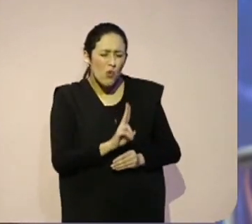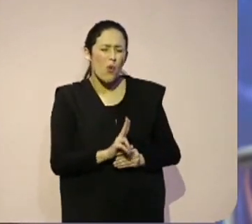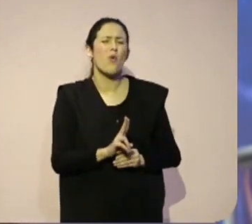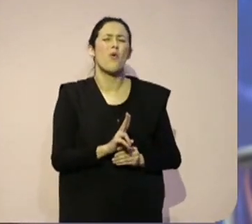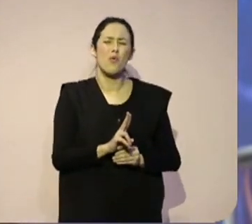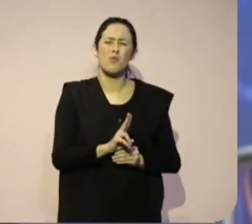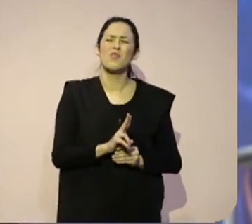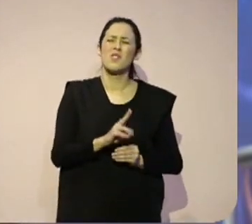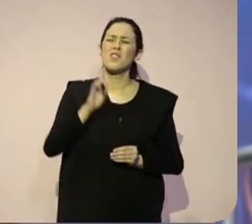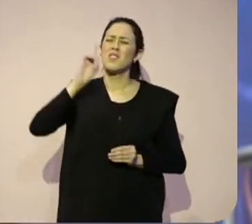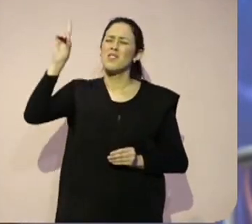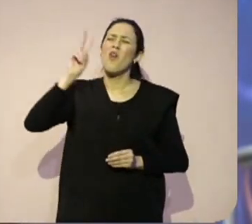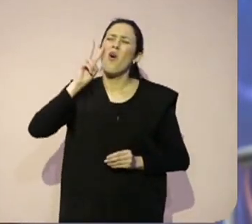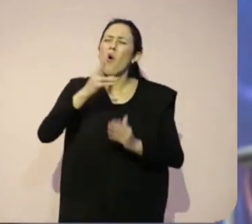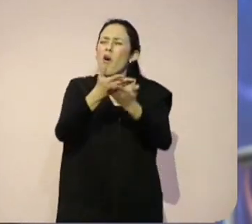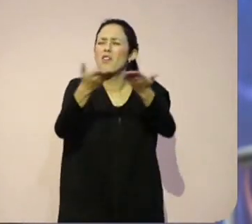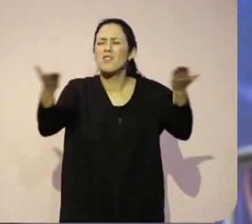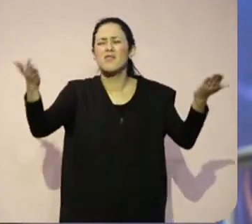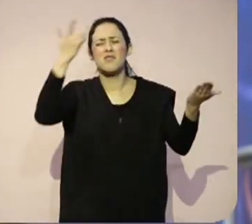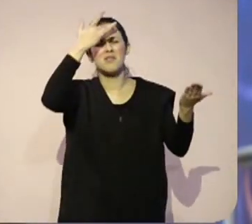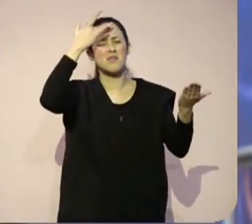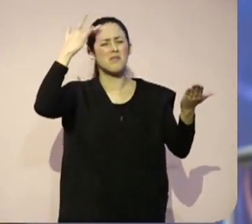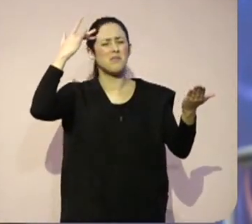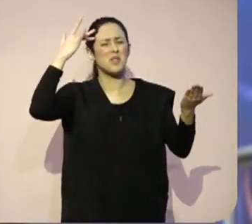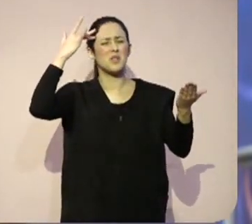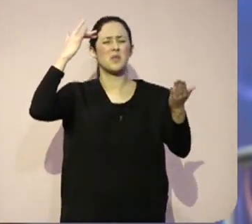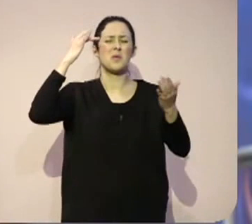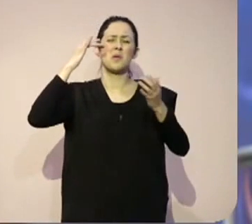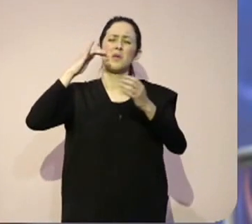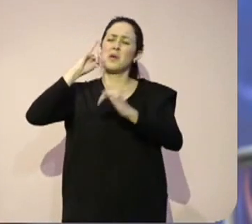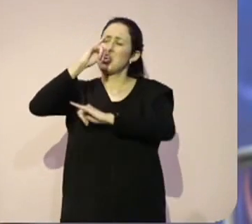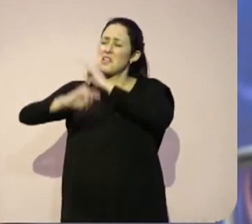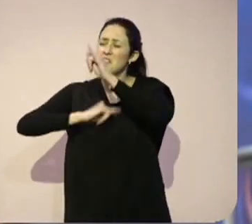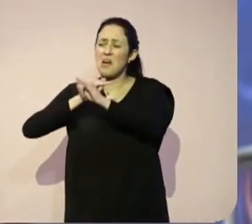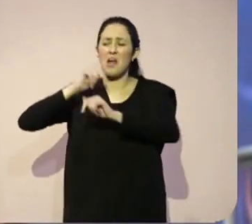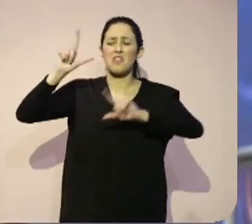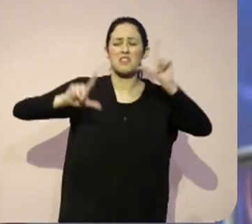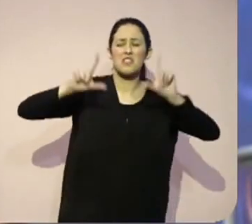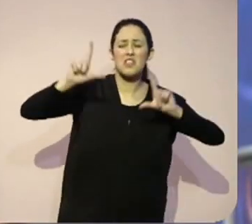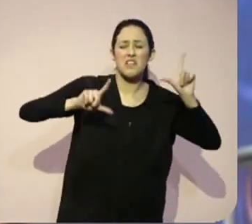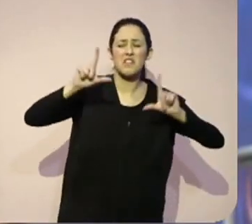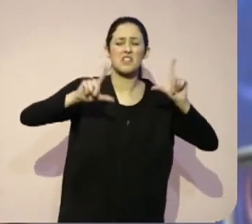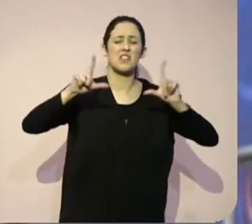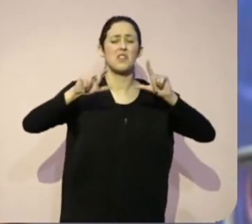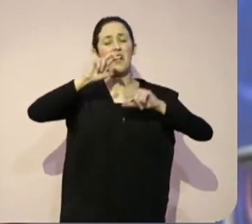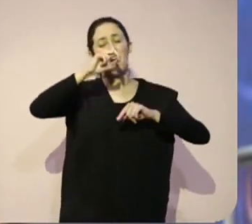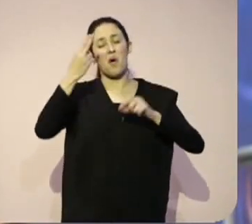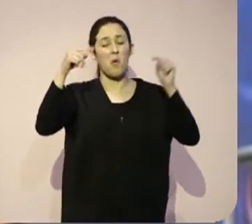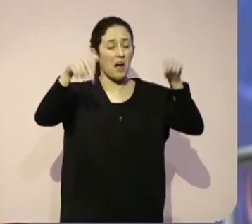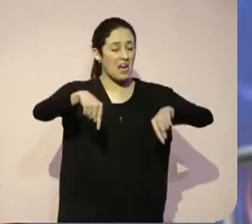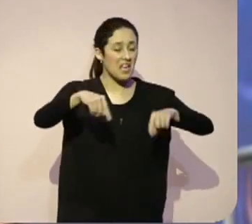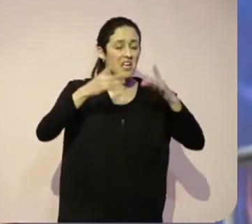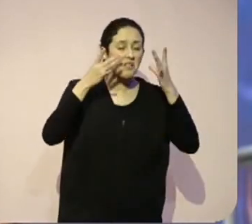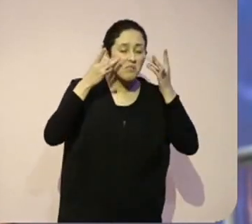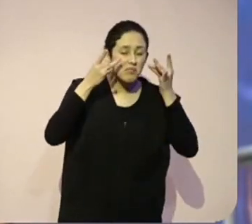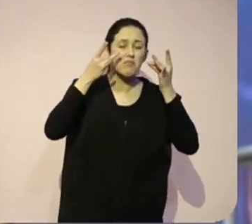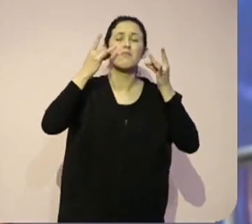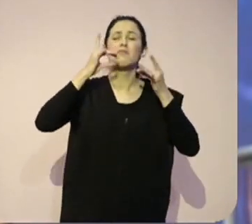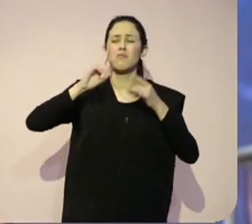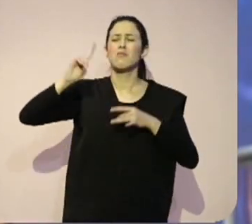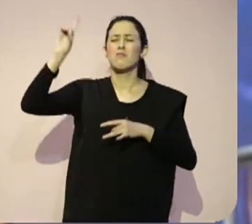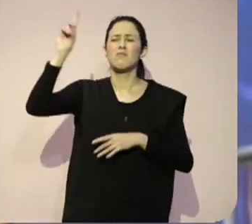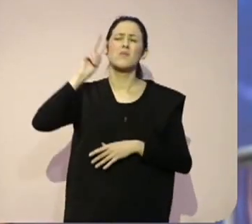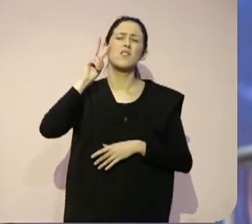vidas lá onde eles estão, seja no seu lar preenchendo, ou aqui colocando as suas